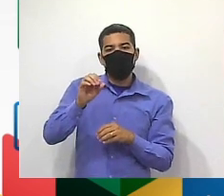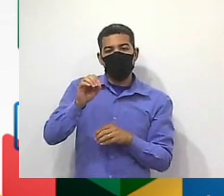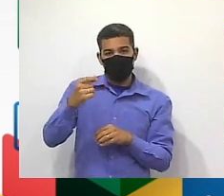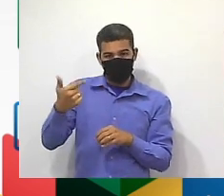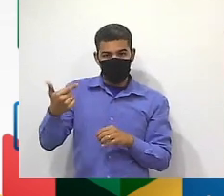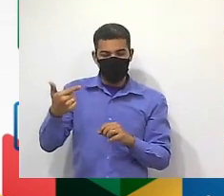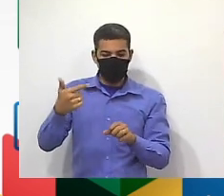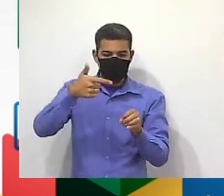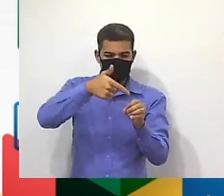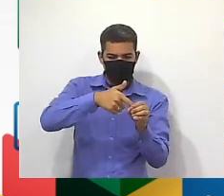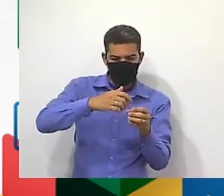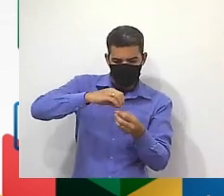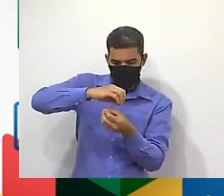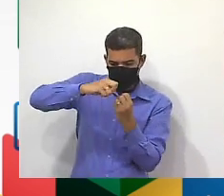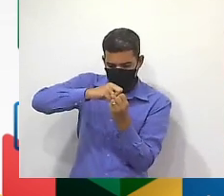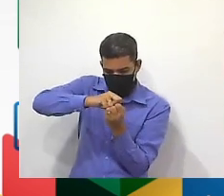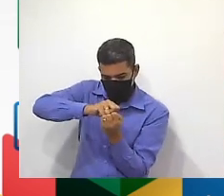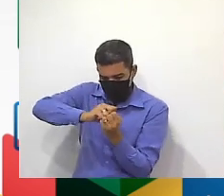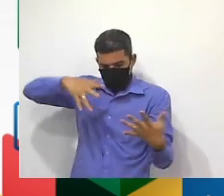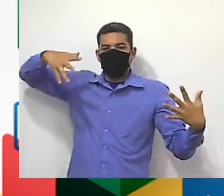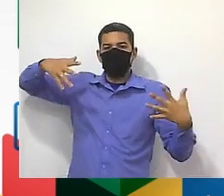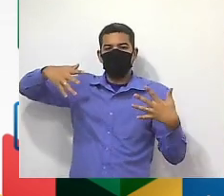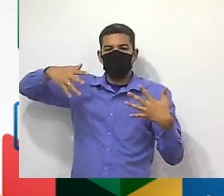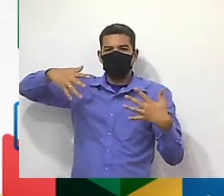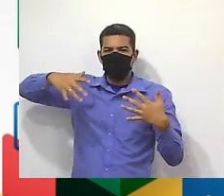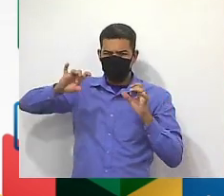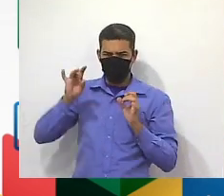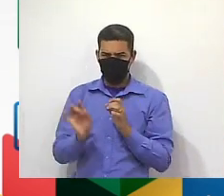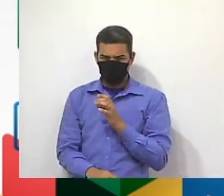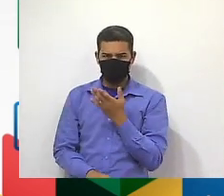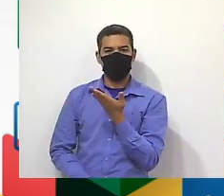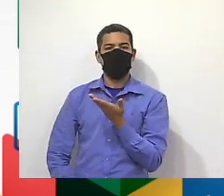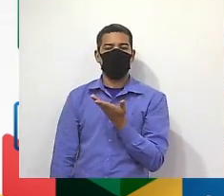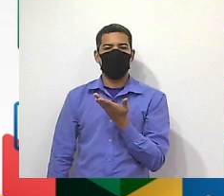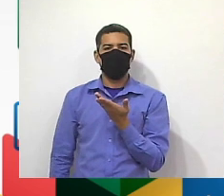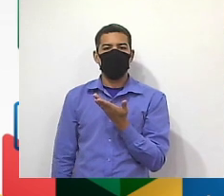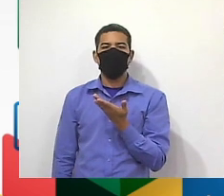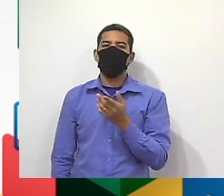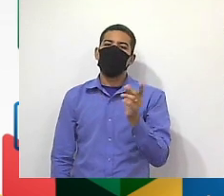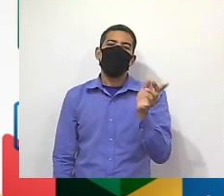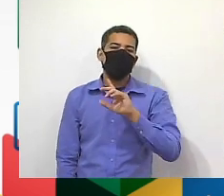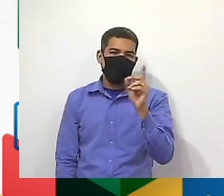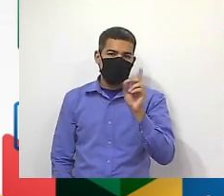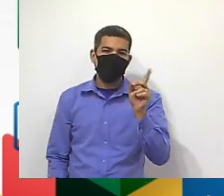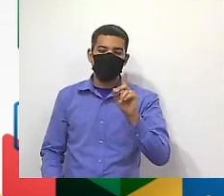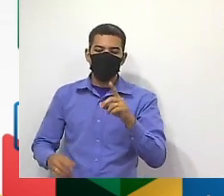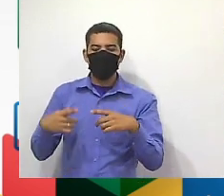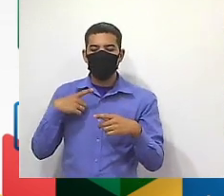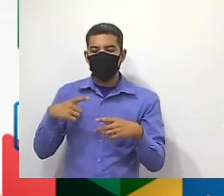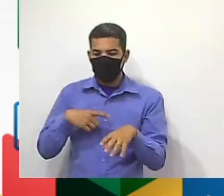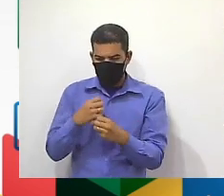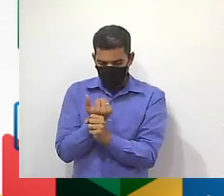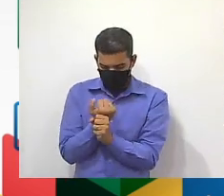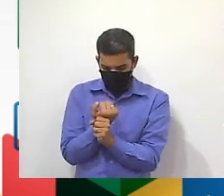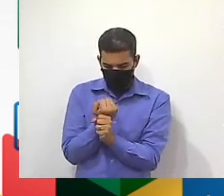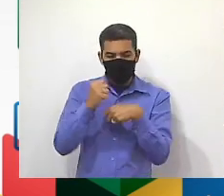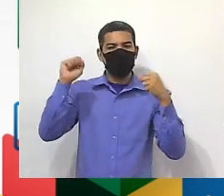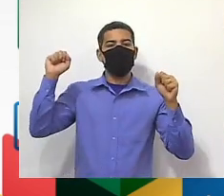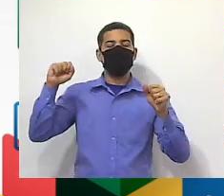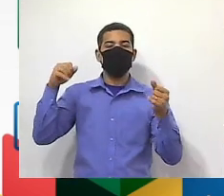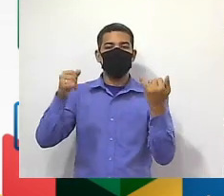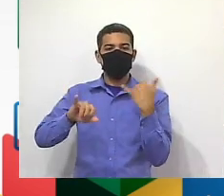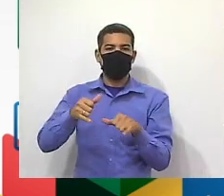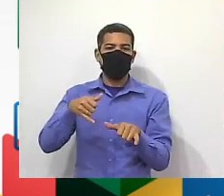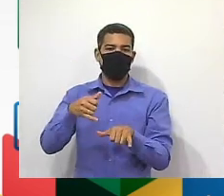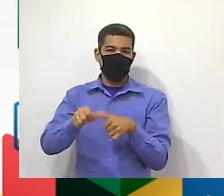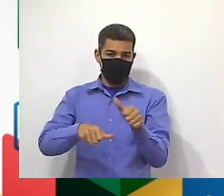desencadeie o processo de combustão. Só isso não é necessário. Ainda para ter a explosão que vai desencadear a reação química,